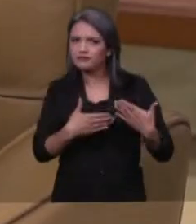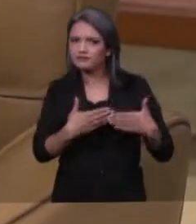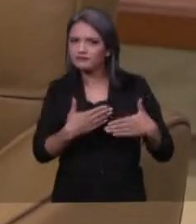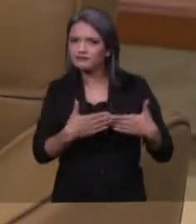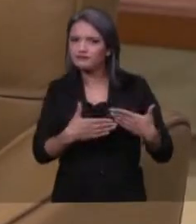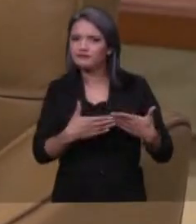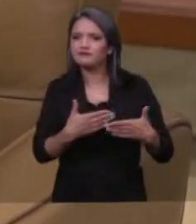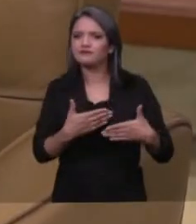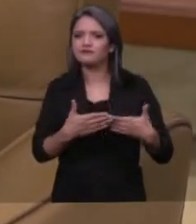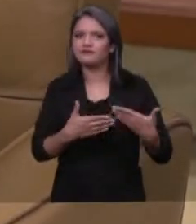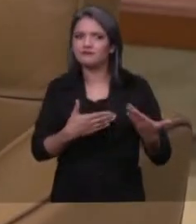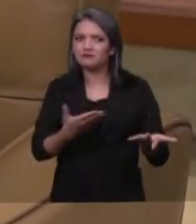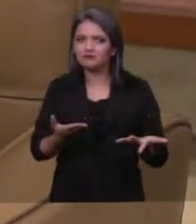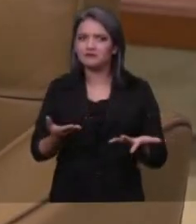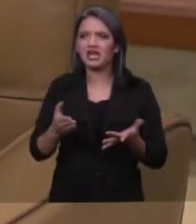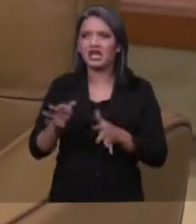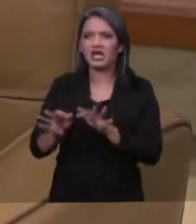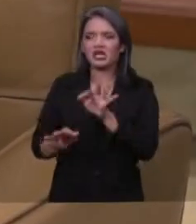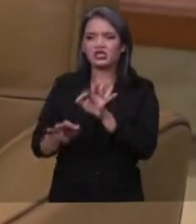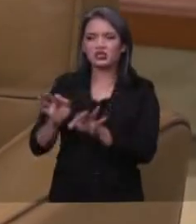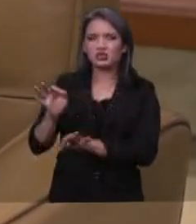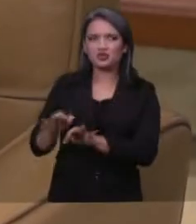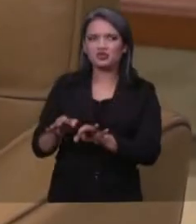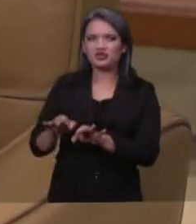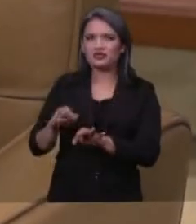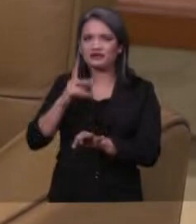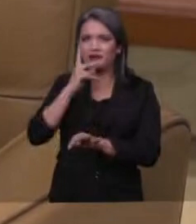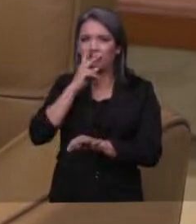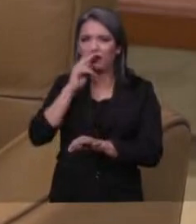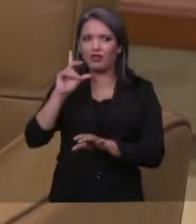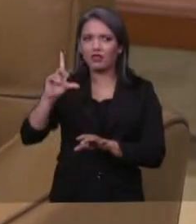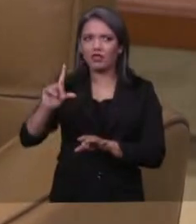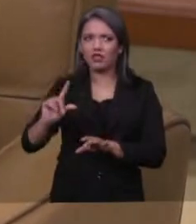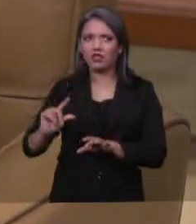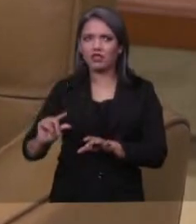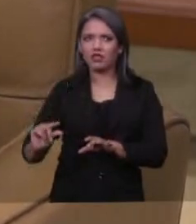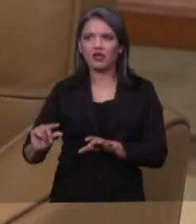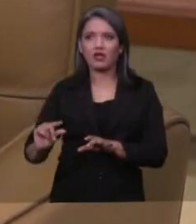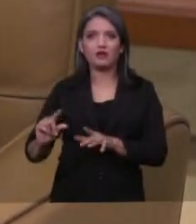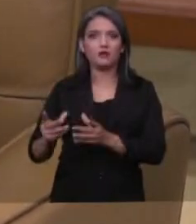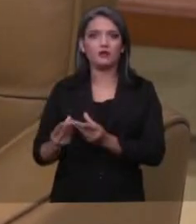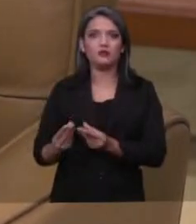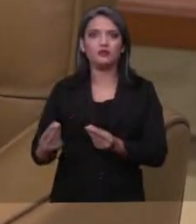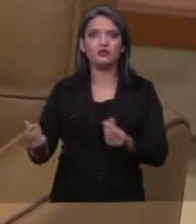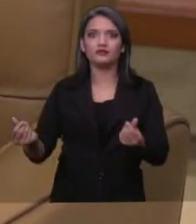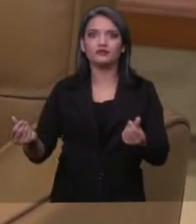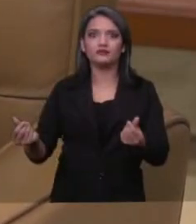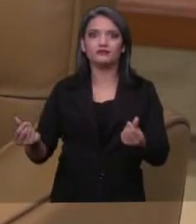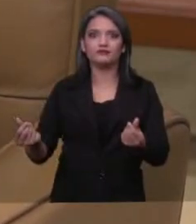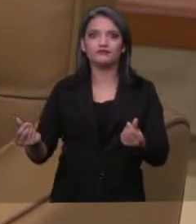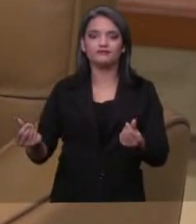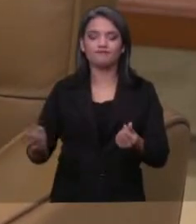a corte valia menos, até que ela deixou de valer qualquer coisa.